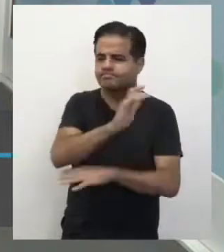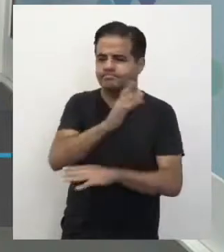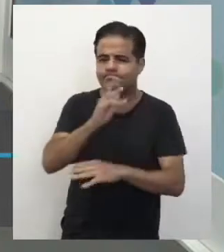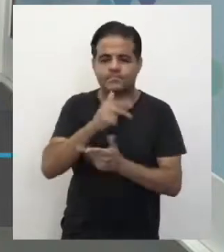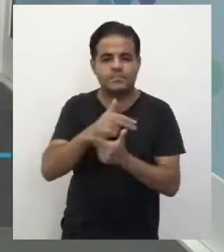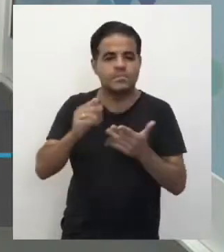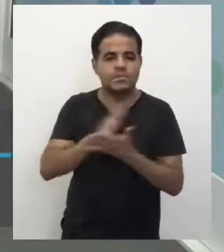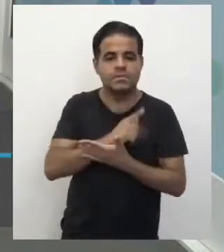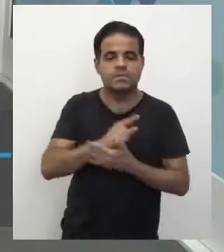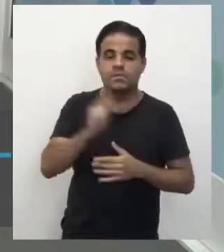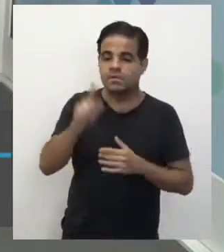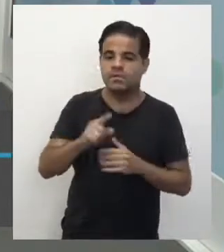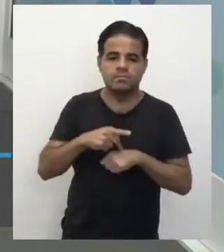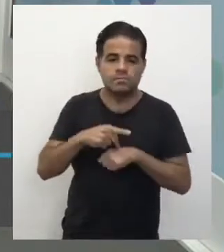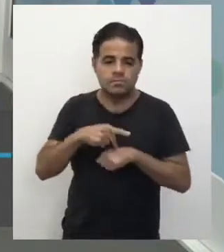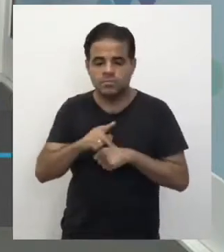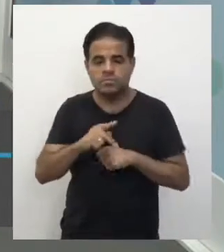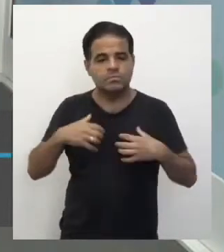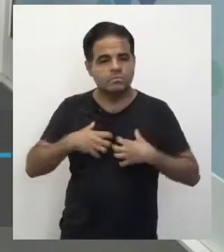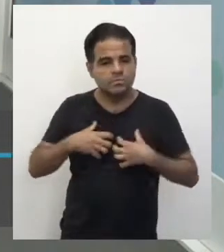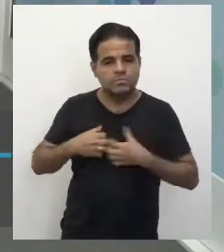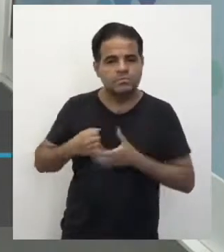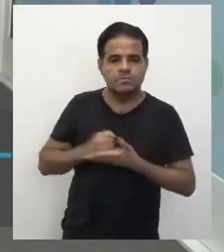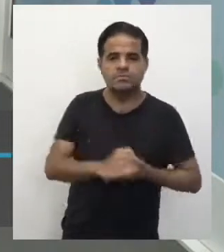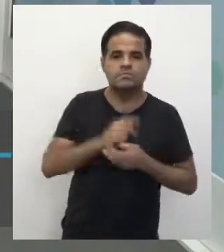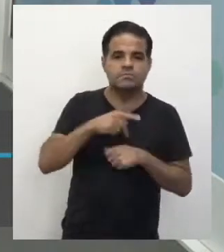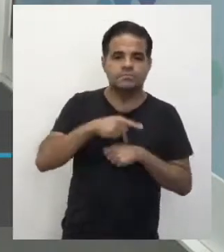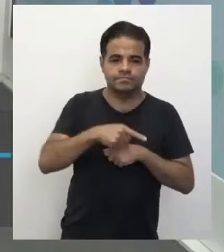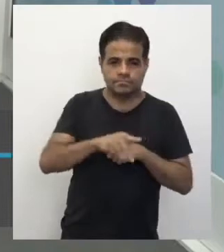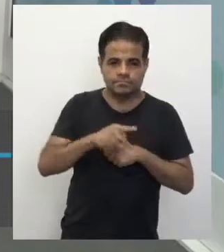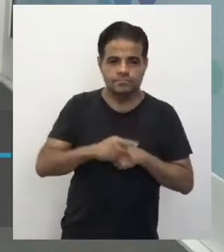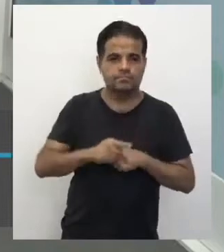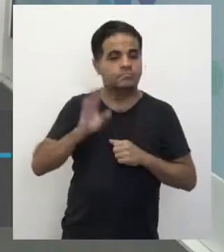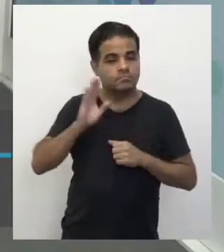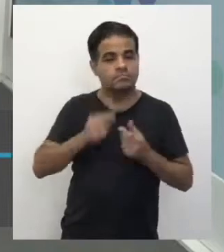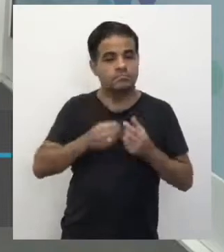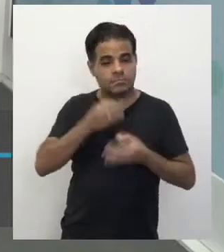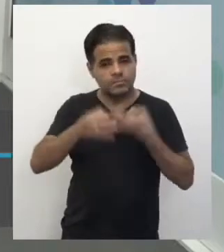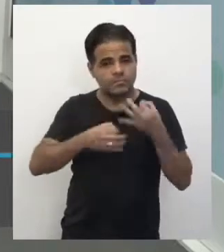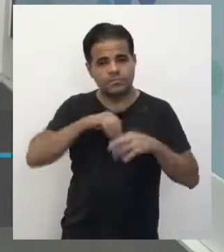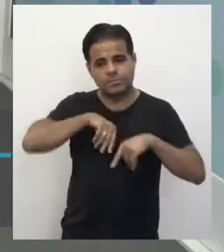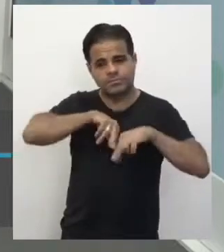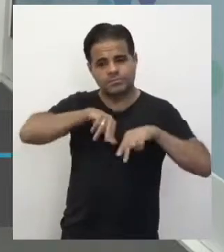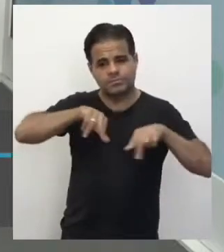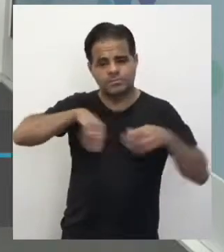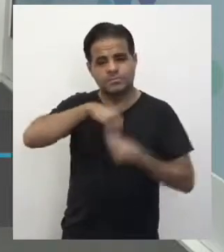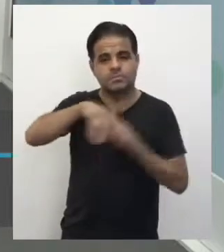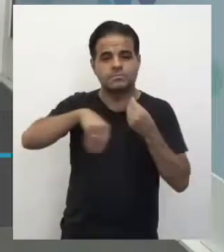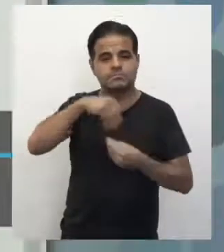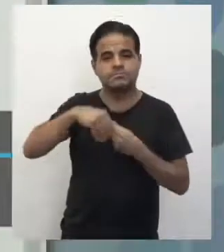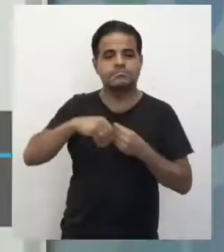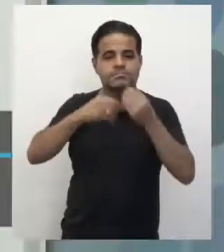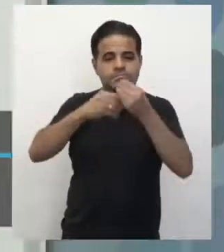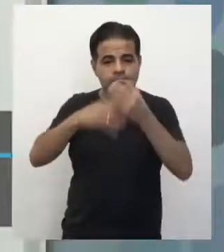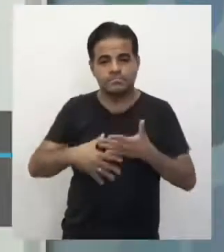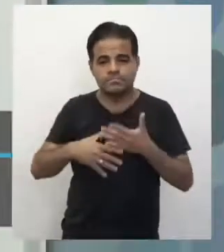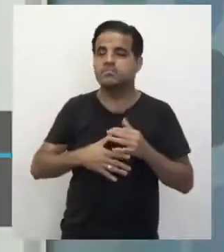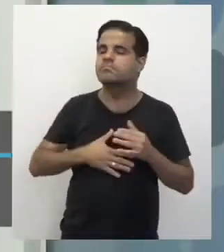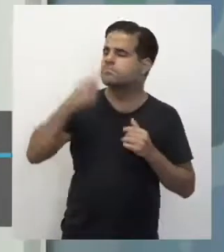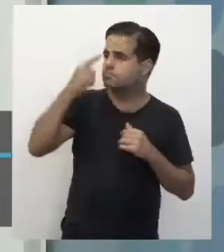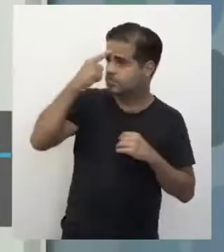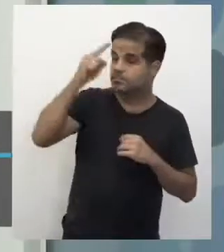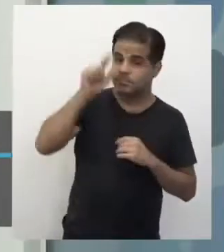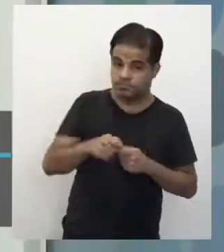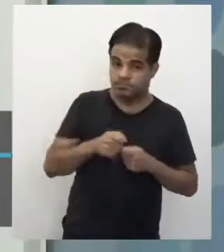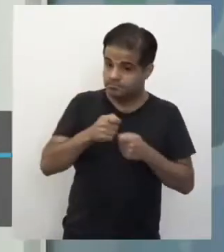Alguns falaram que ele é muito puro, traz uma pureza, né? Bacana. Respostas bastante diversas aqui. E a minha ideia foi